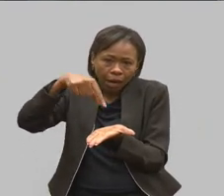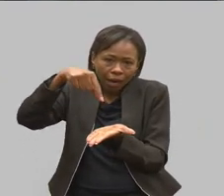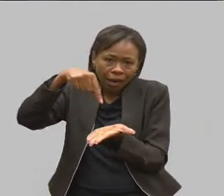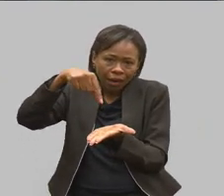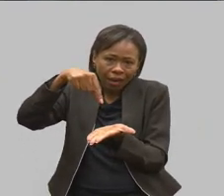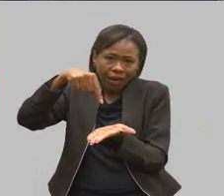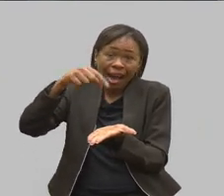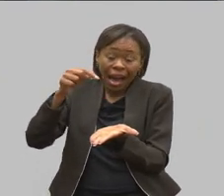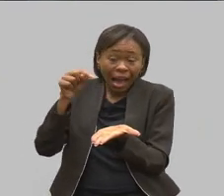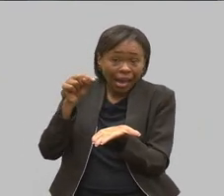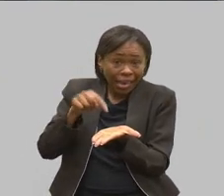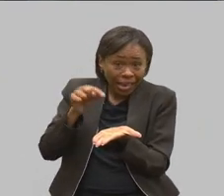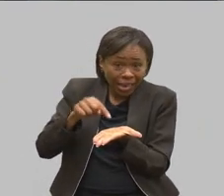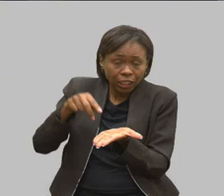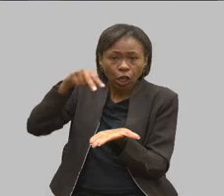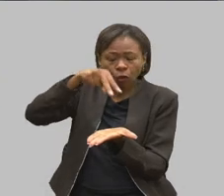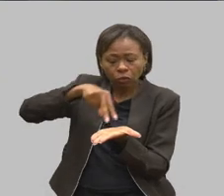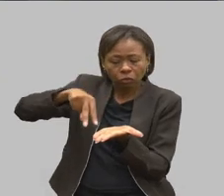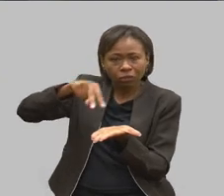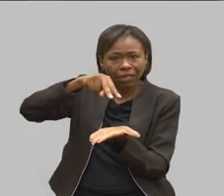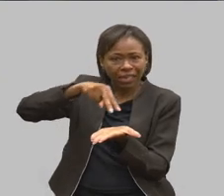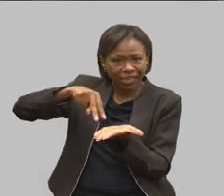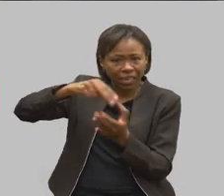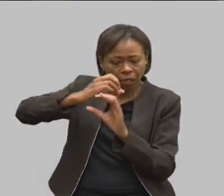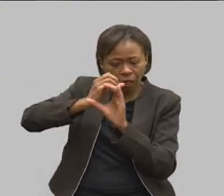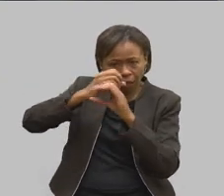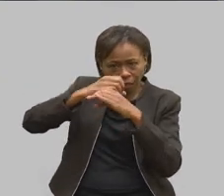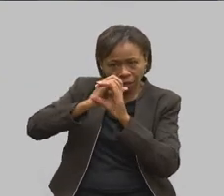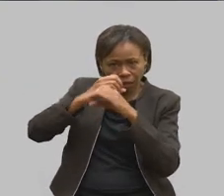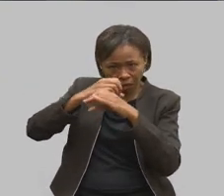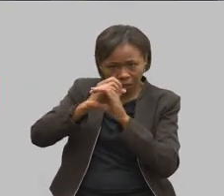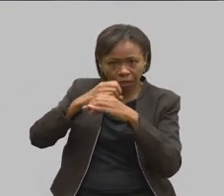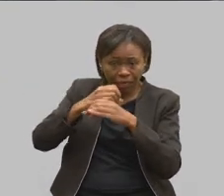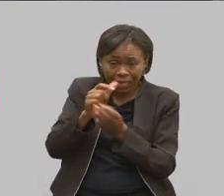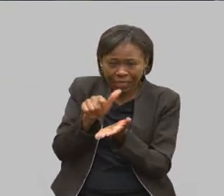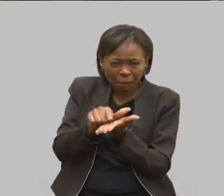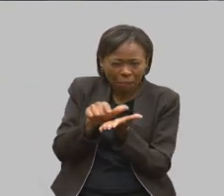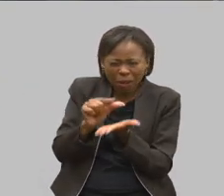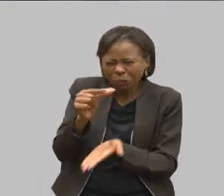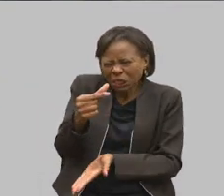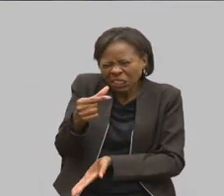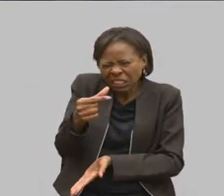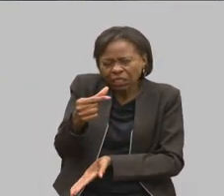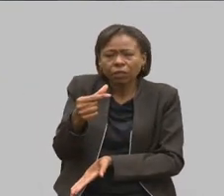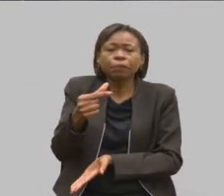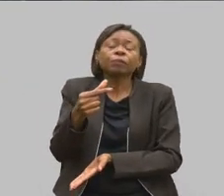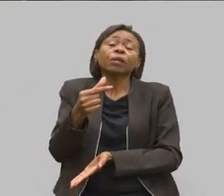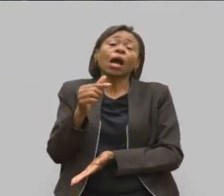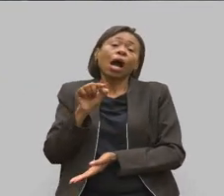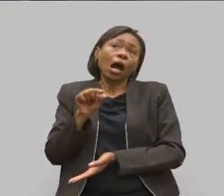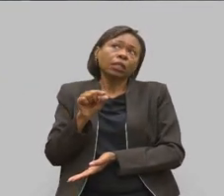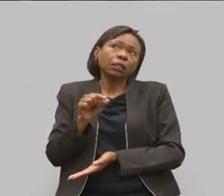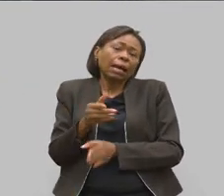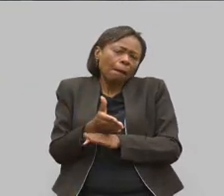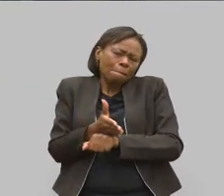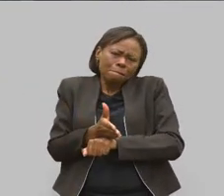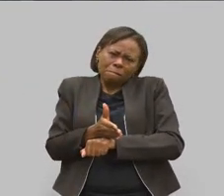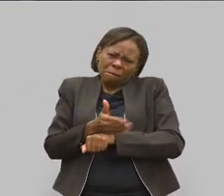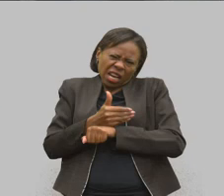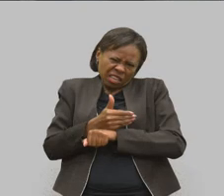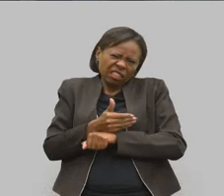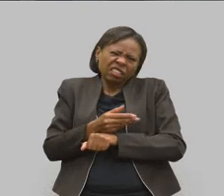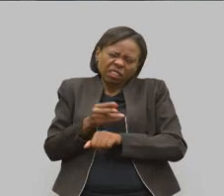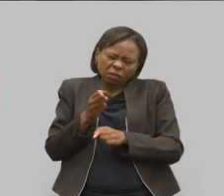nesse pedacinho de papel né Eh isso é feito bem precocemente eu acredito que em